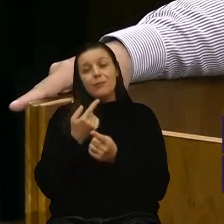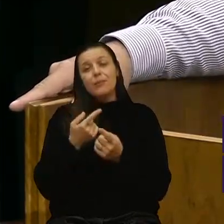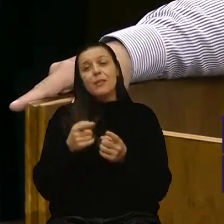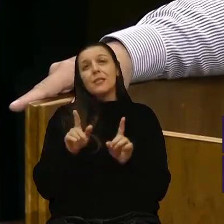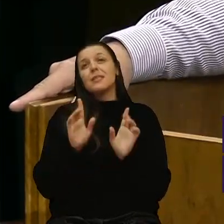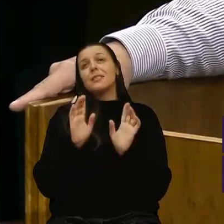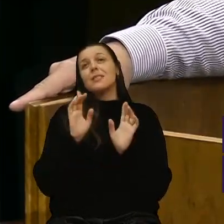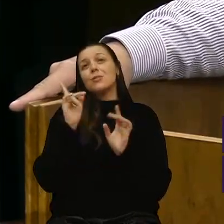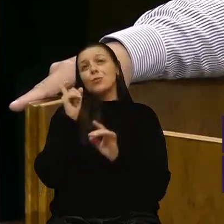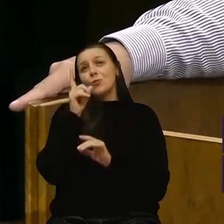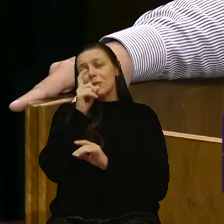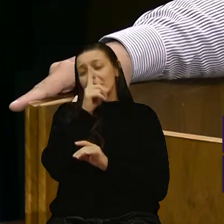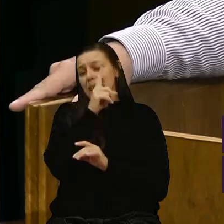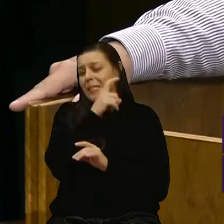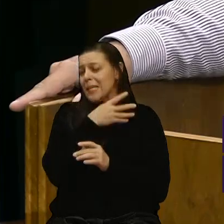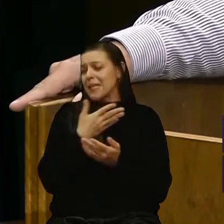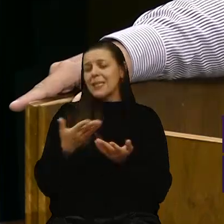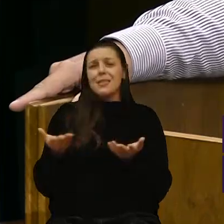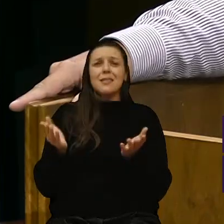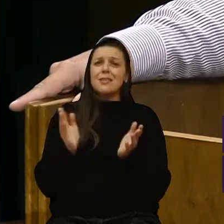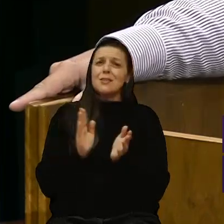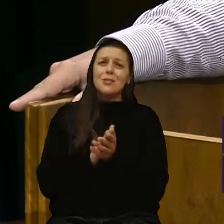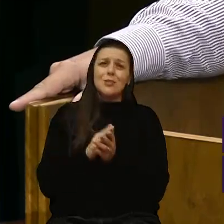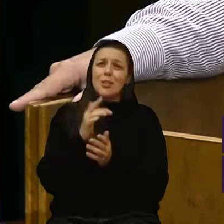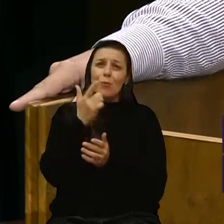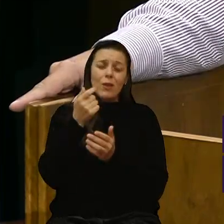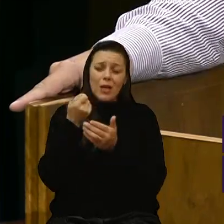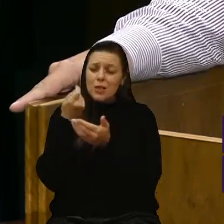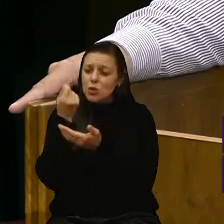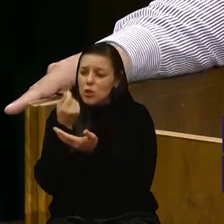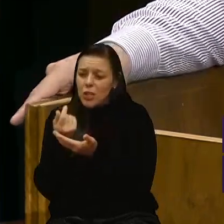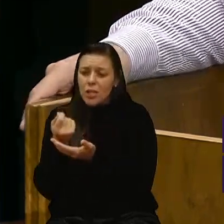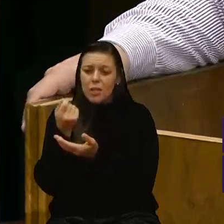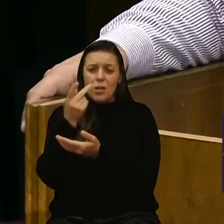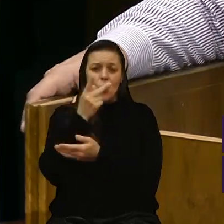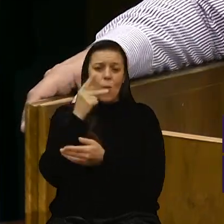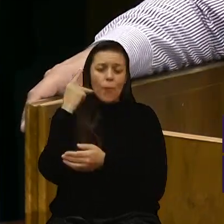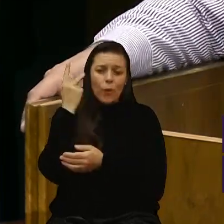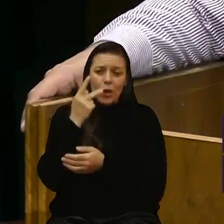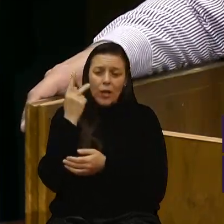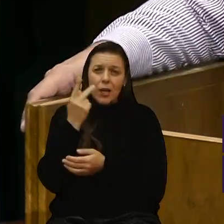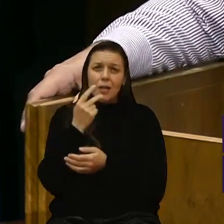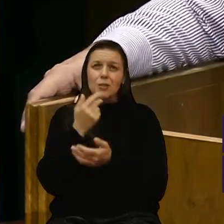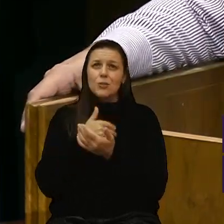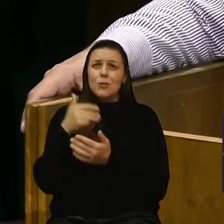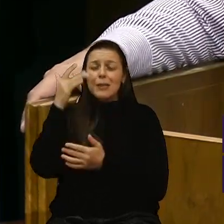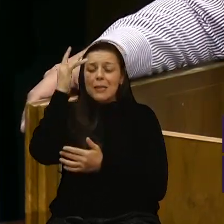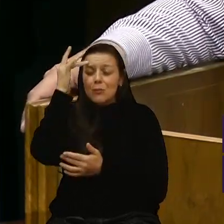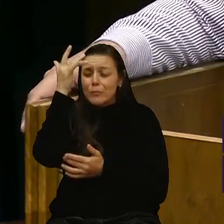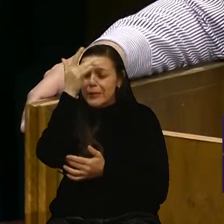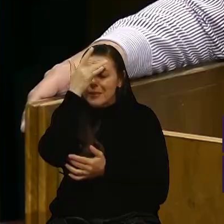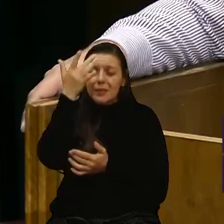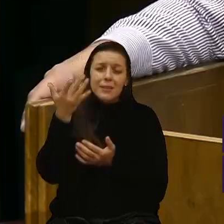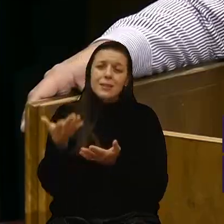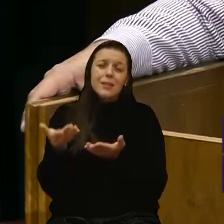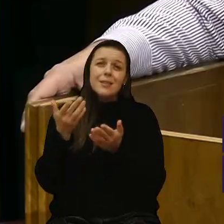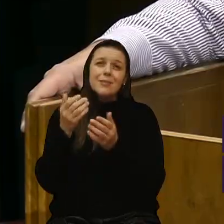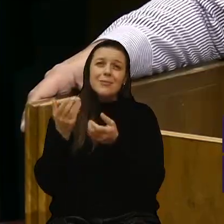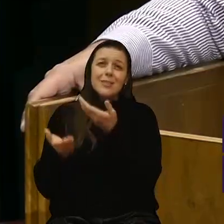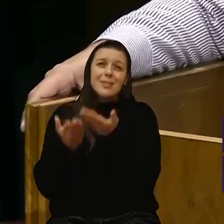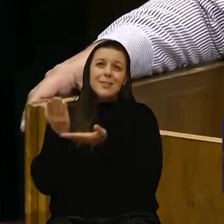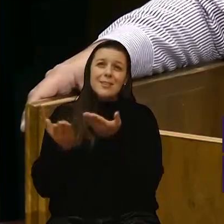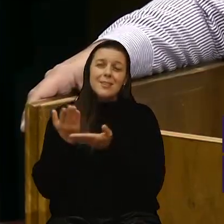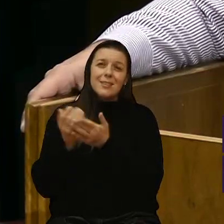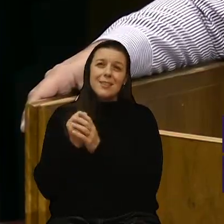uma dificuldade extrema, sem recursos, sem política pública para a saúde mental, para atender essa população.